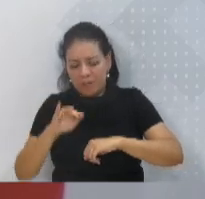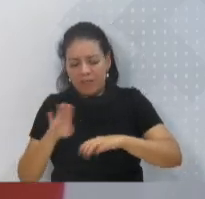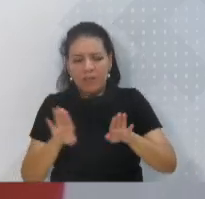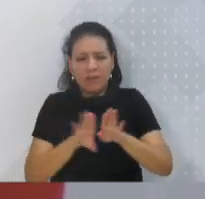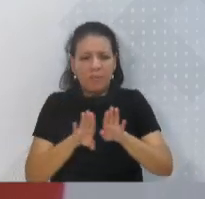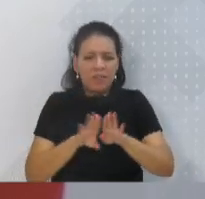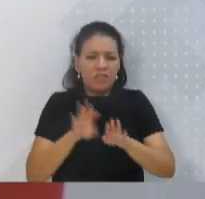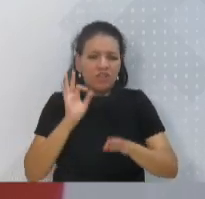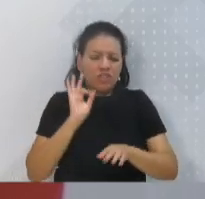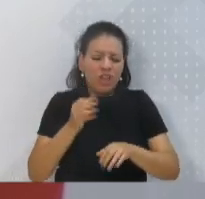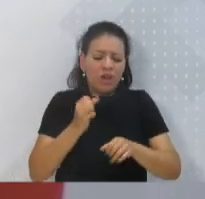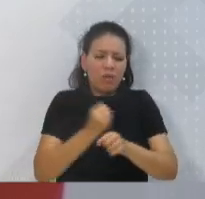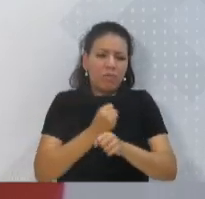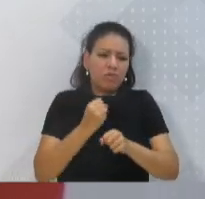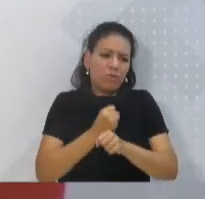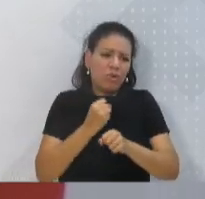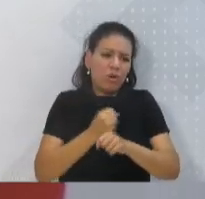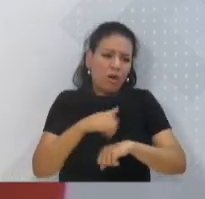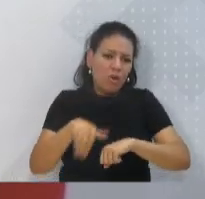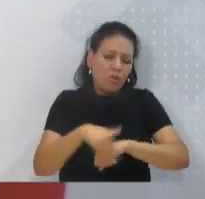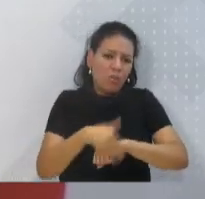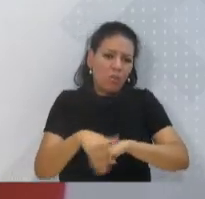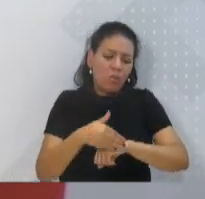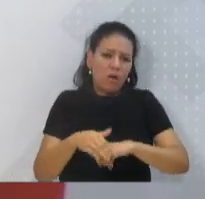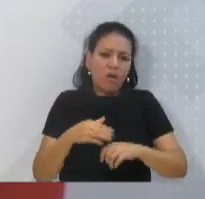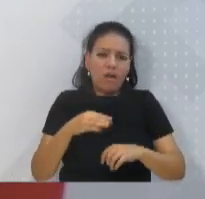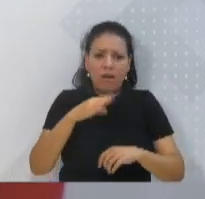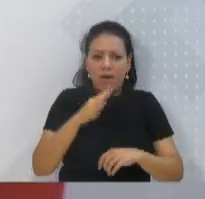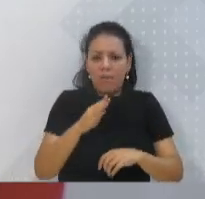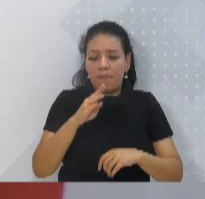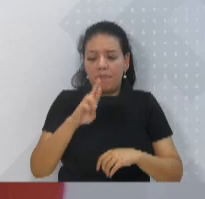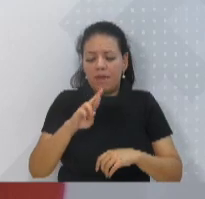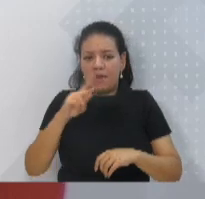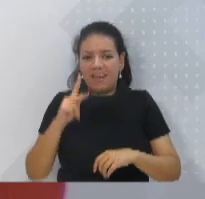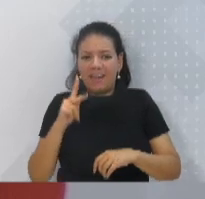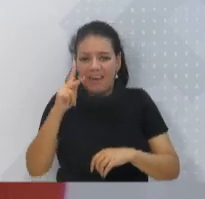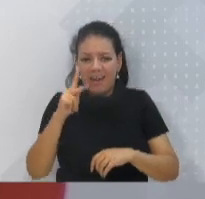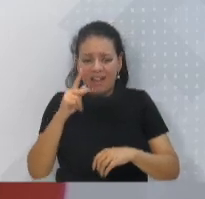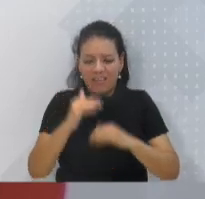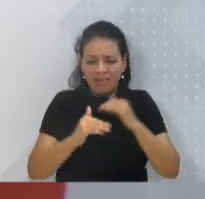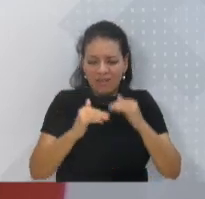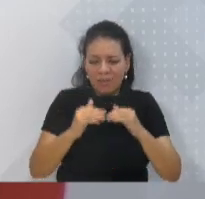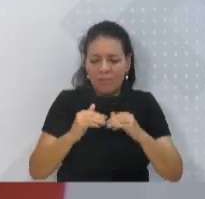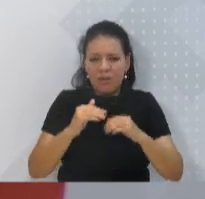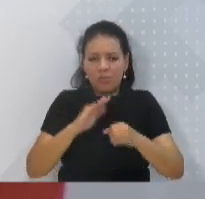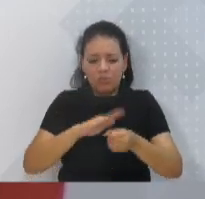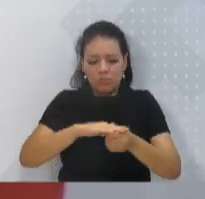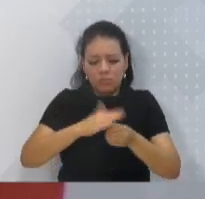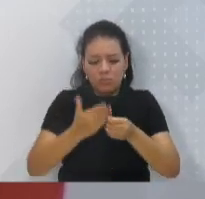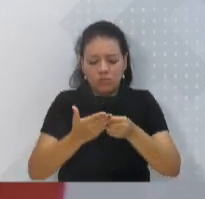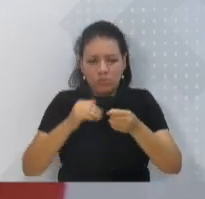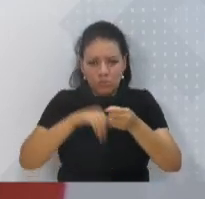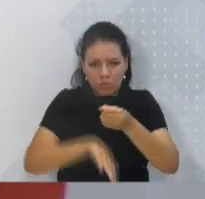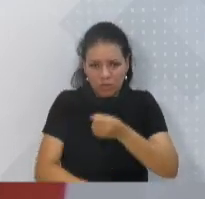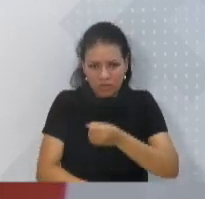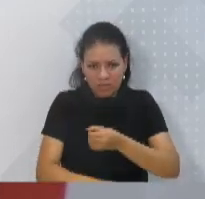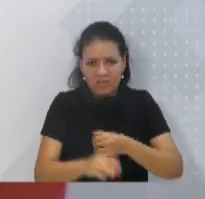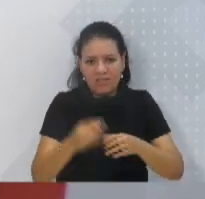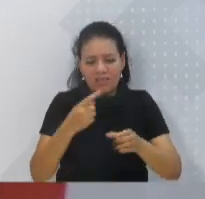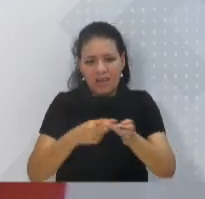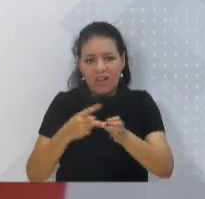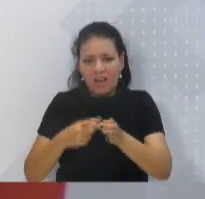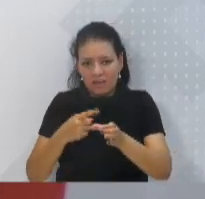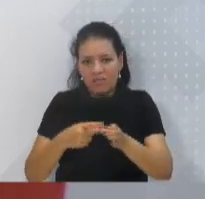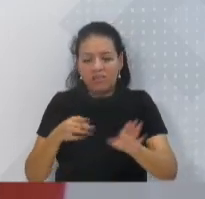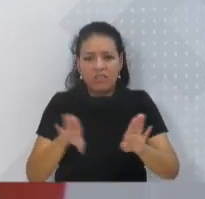precisam realmente ser refeitas. Com relação à BRK, o sistema de tratamento de esgoto da nossa cidade, acredito que isso também